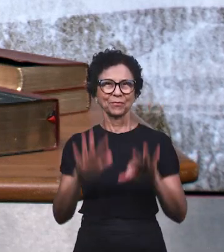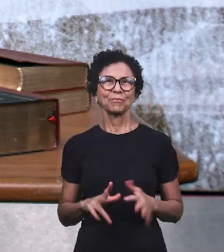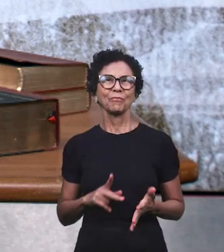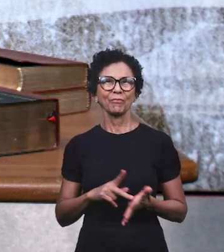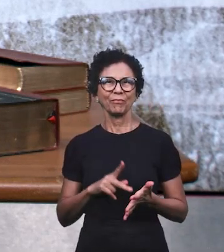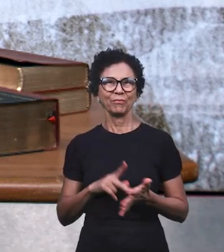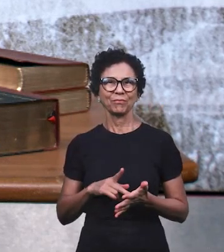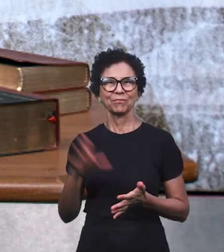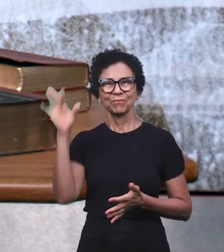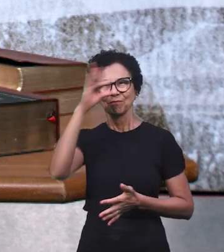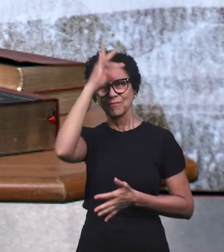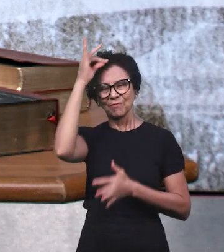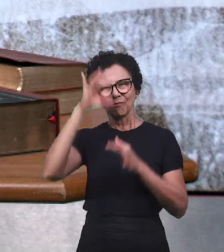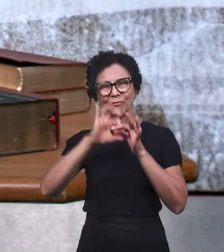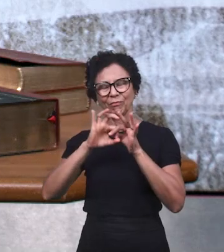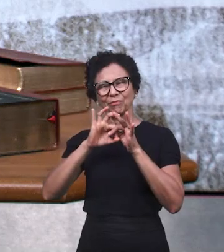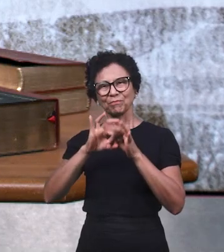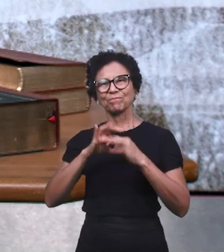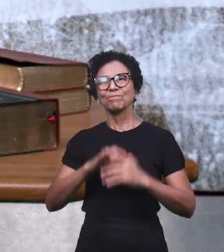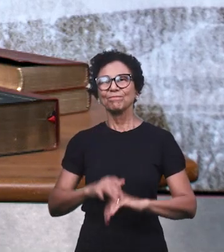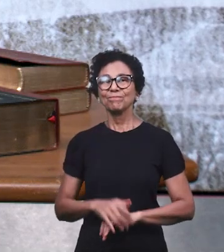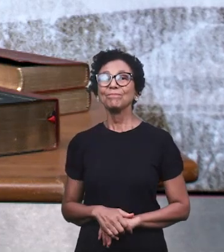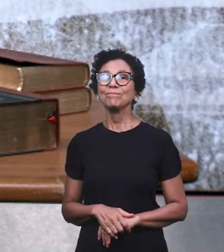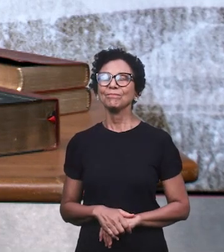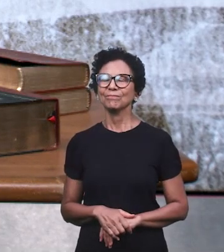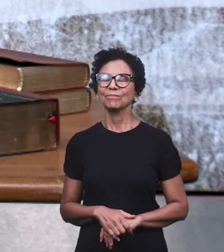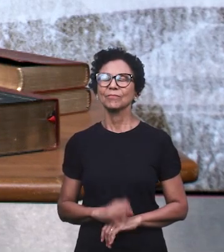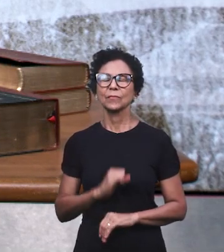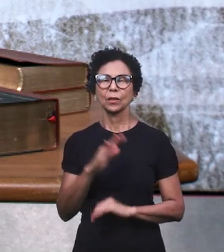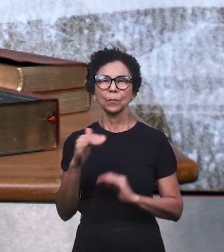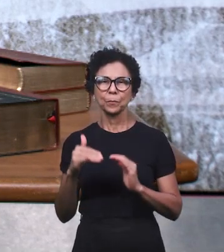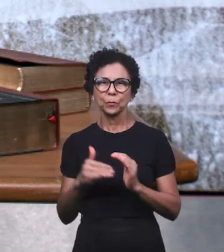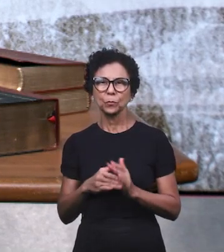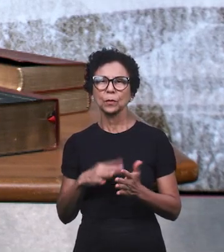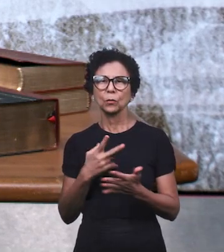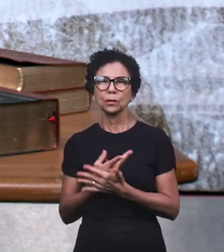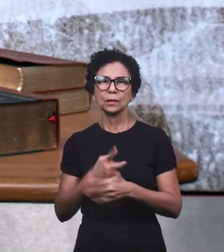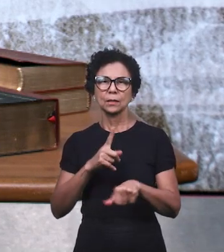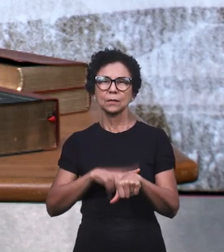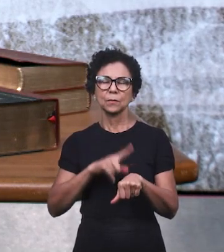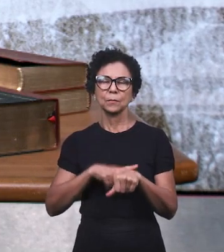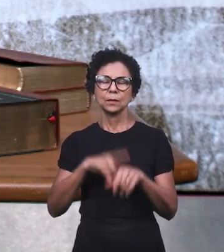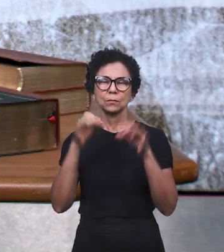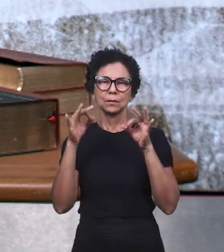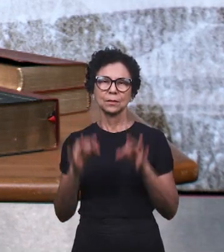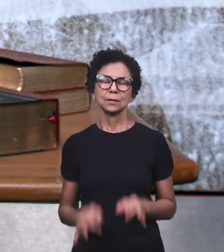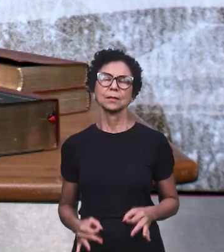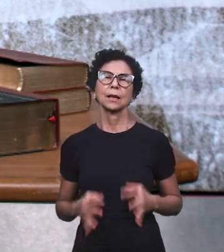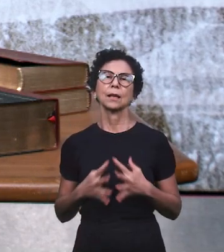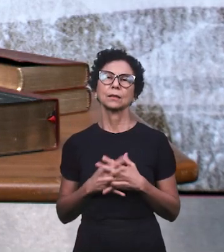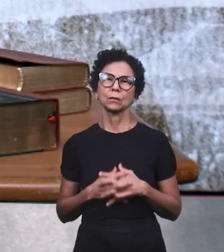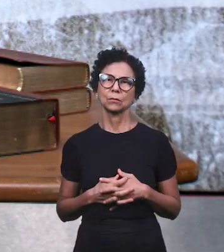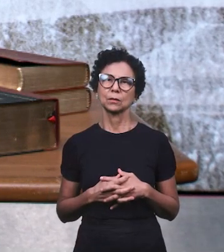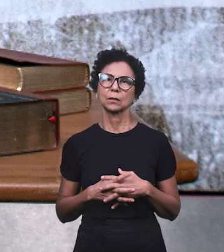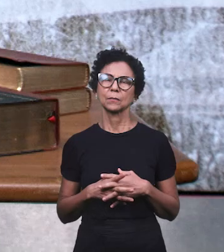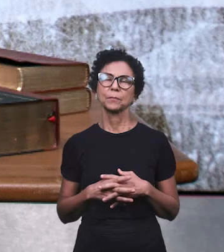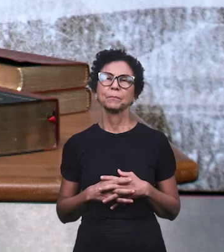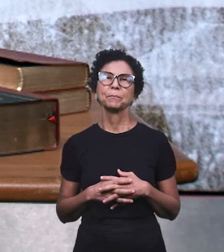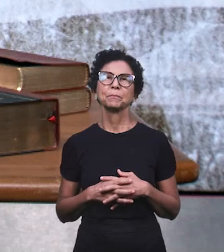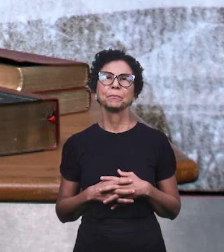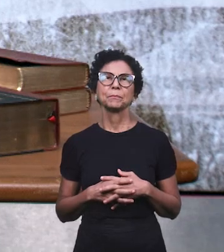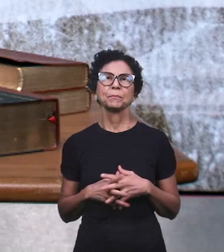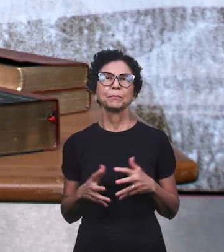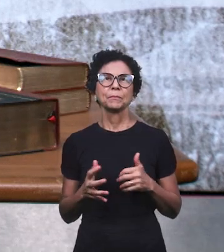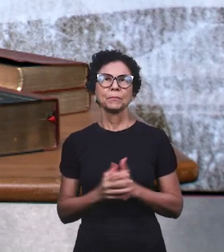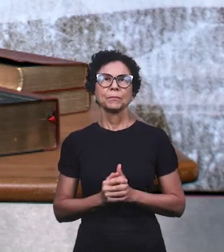o Senhor vai nos colocar no momento certo, nos lugares apropriados, onde o Senhor quer nos levar.